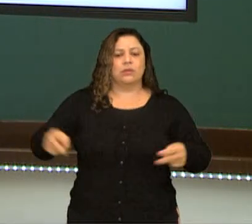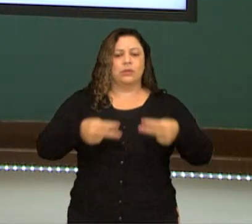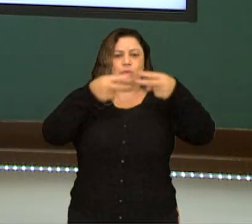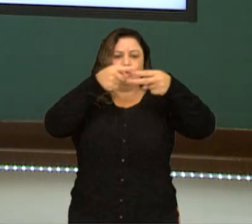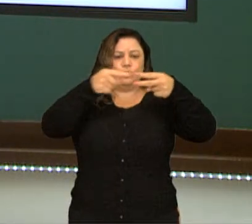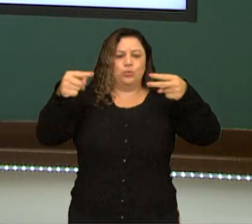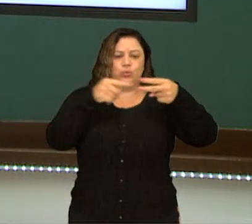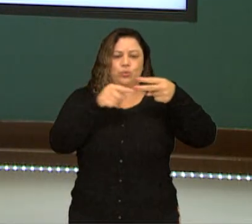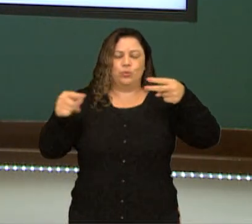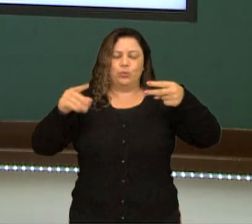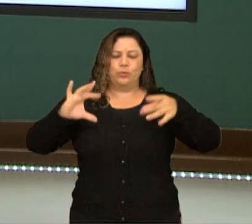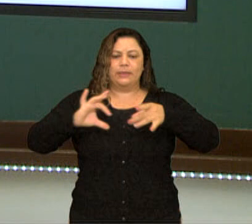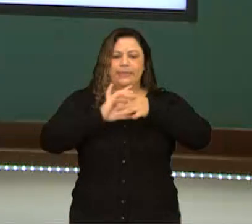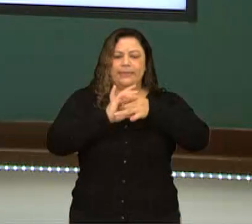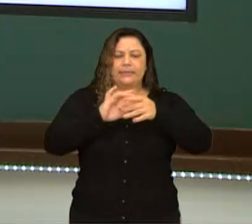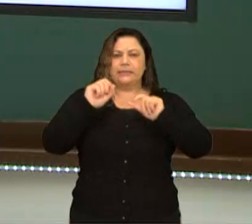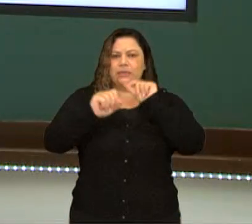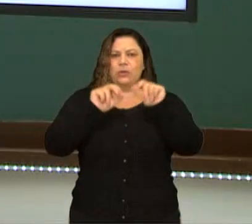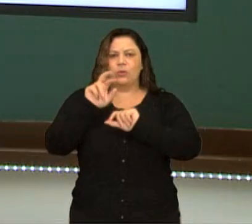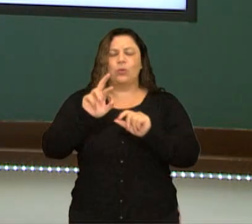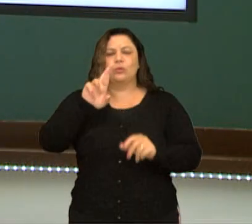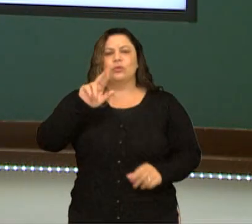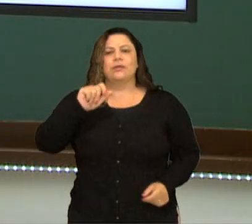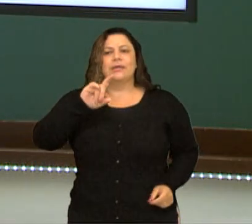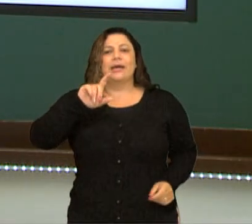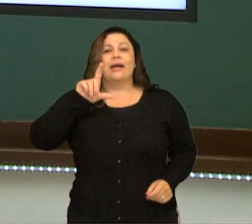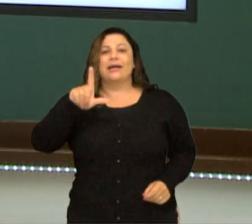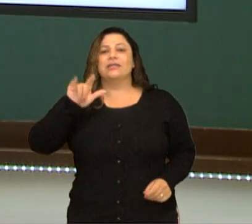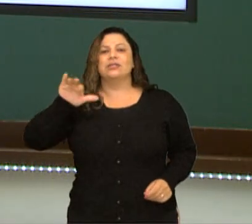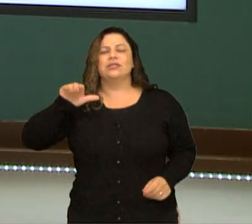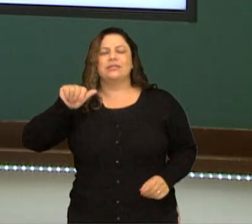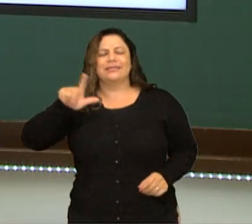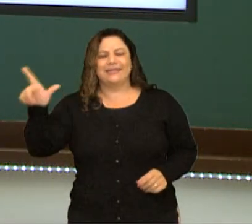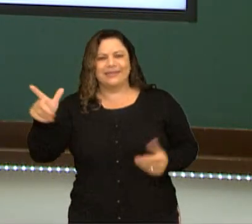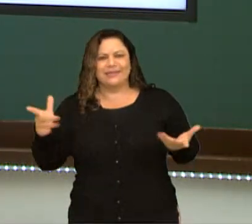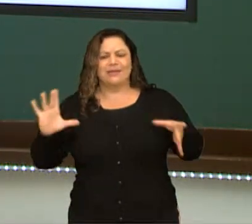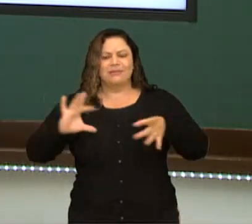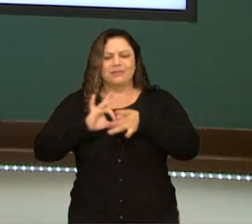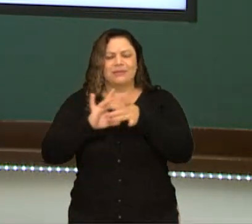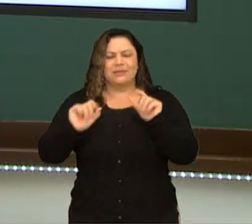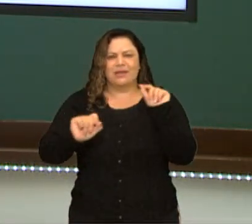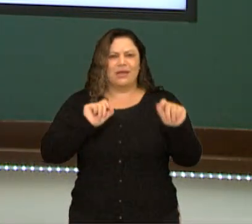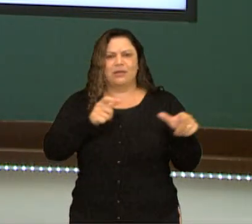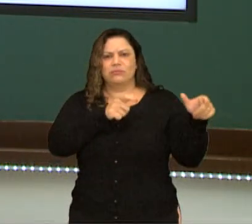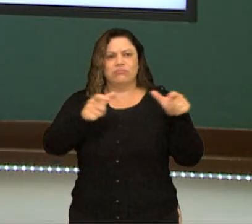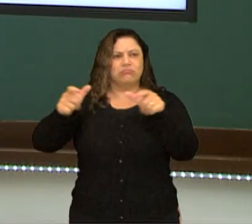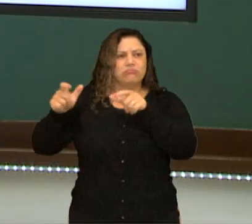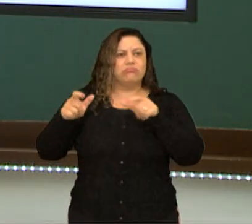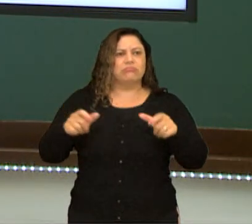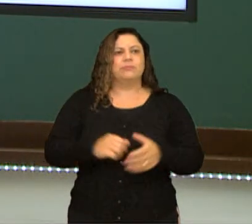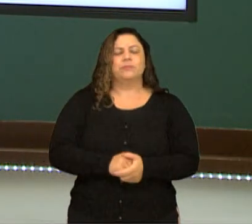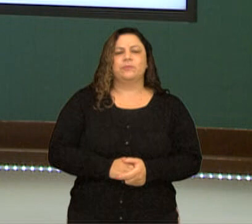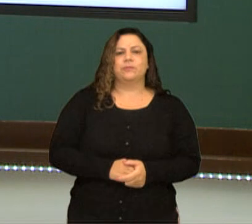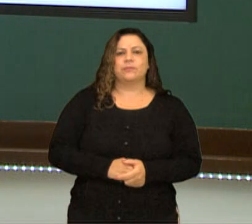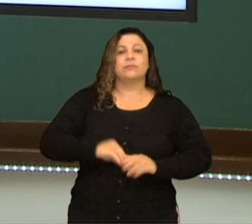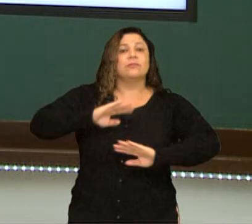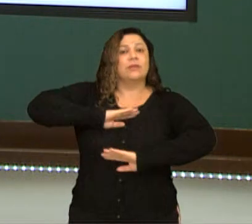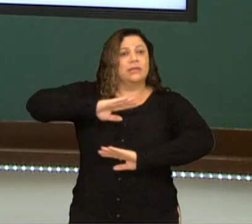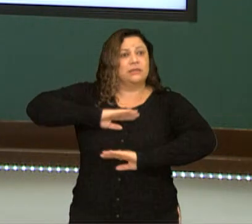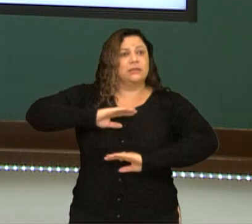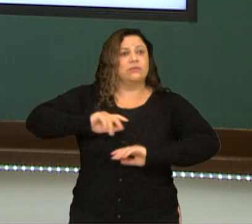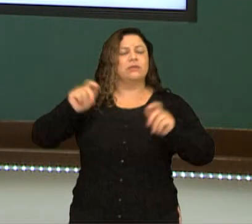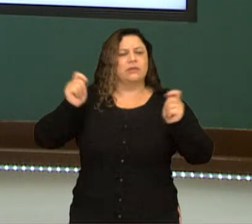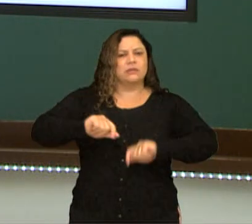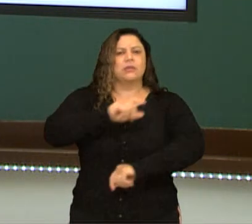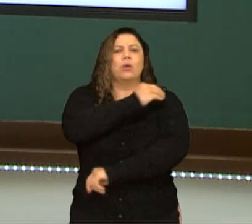ligação e aonde o radical hidroxila está ligado, tá? Então veja aqui, esta situação nós temos um